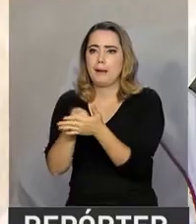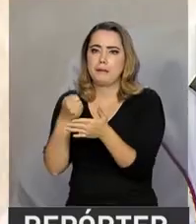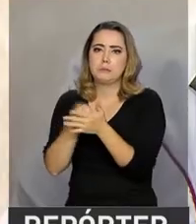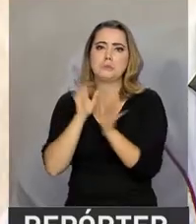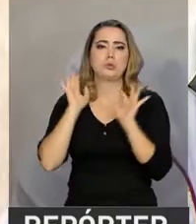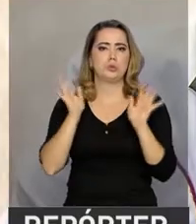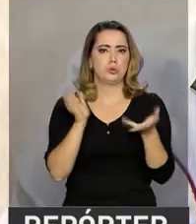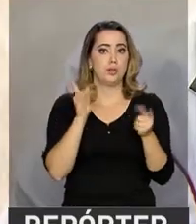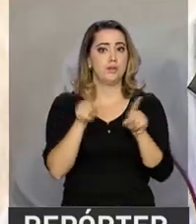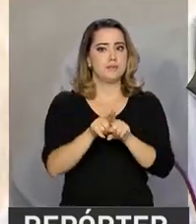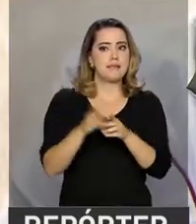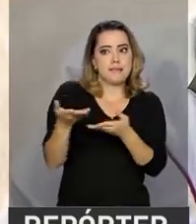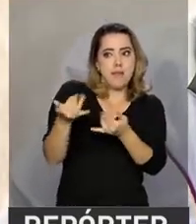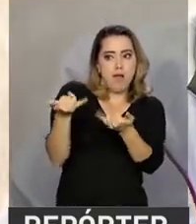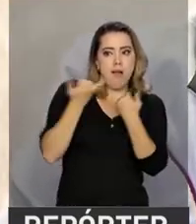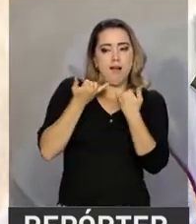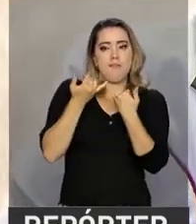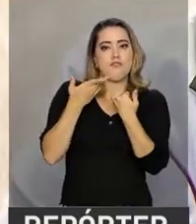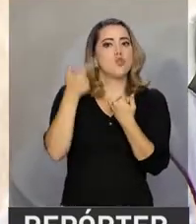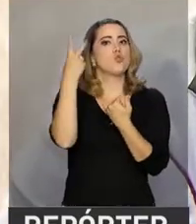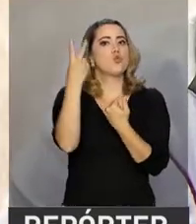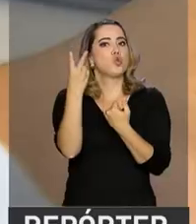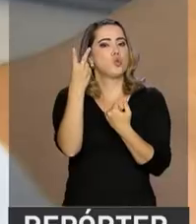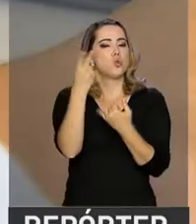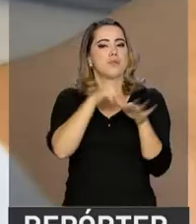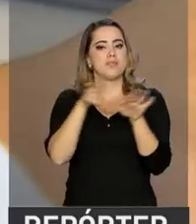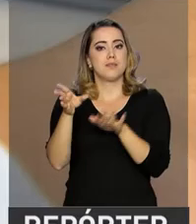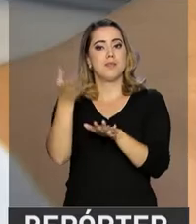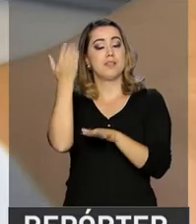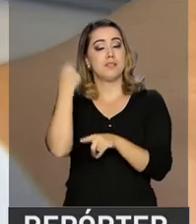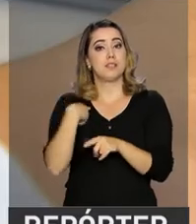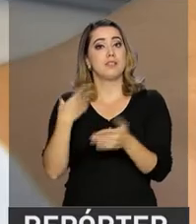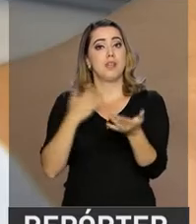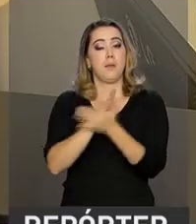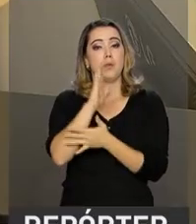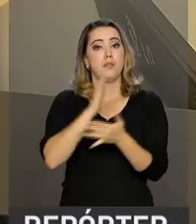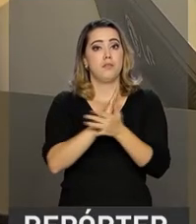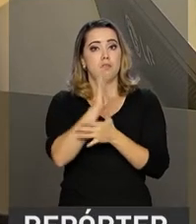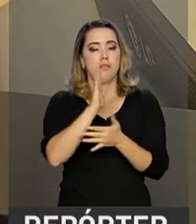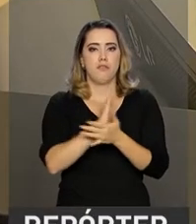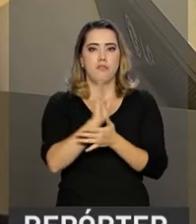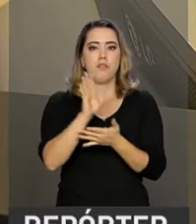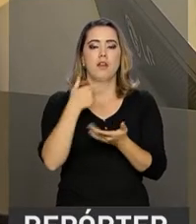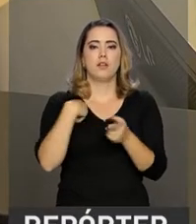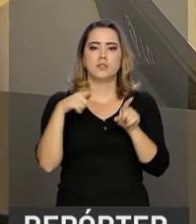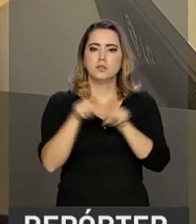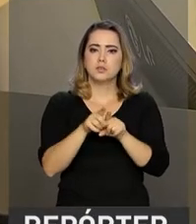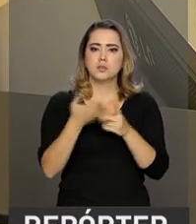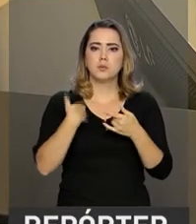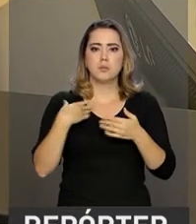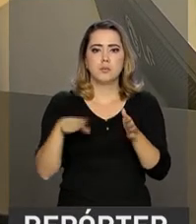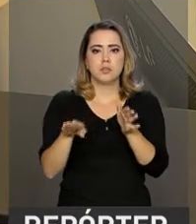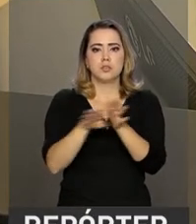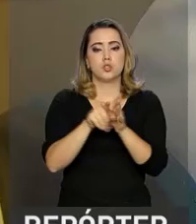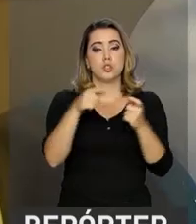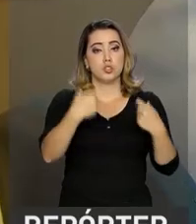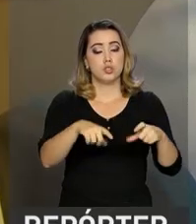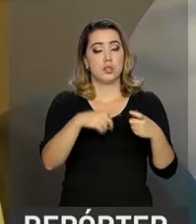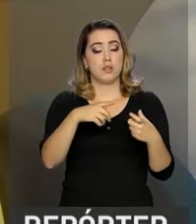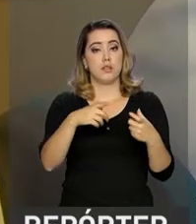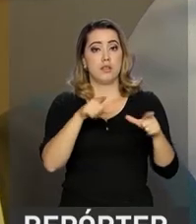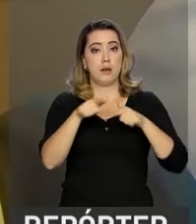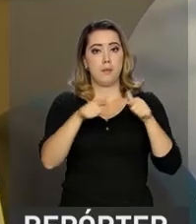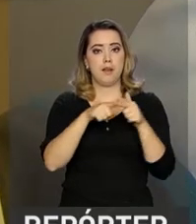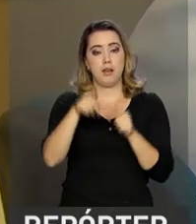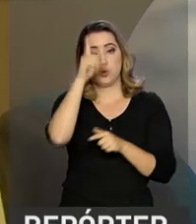atrasadas quando recebeu a notícia 2 semanas atrás que tinha sido aprovada num processo seletivo para recepcionista em um hospital.